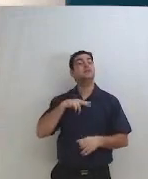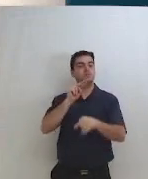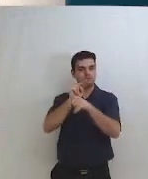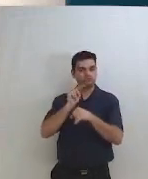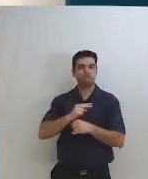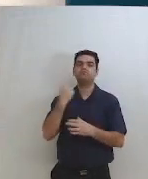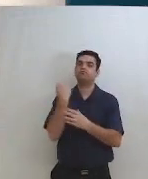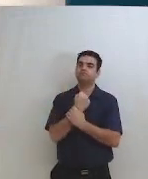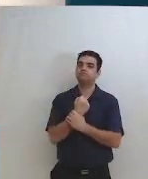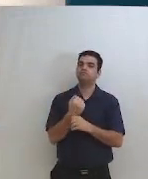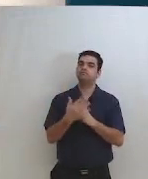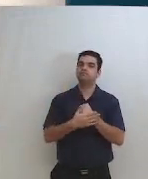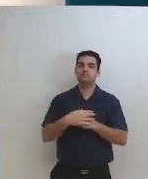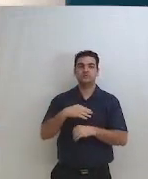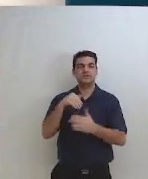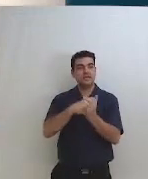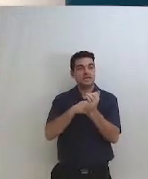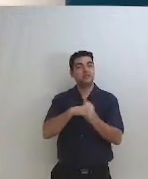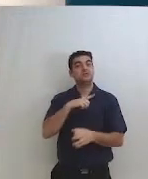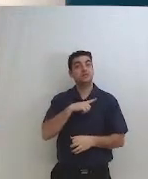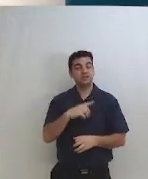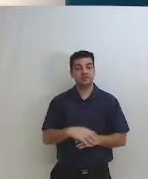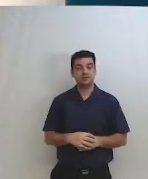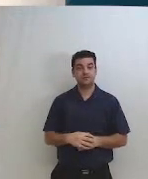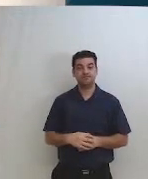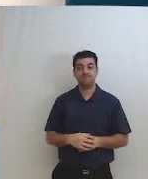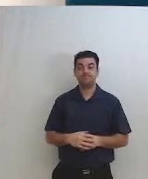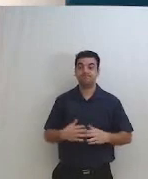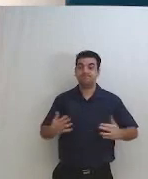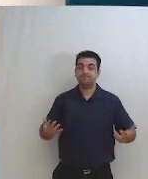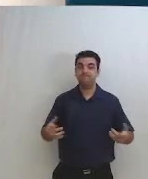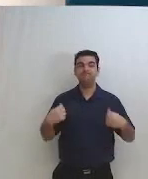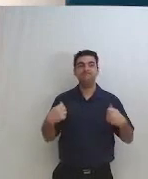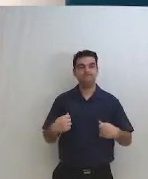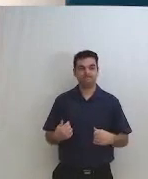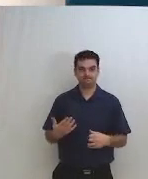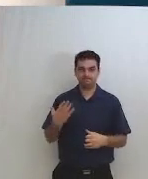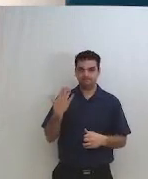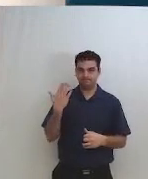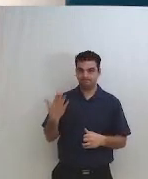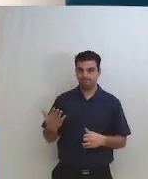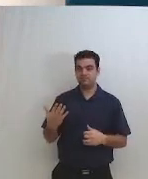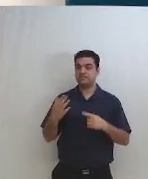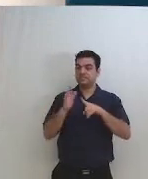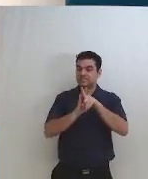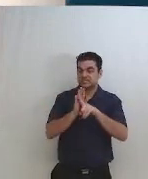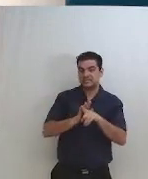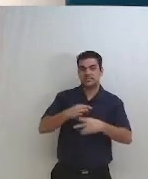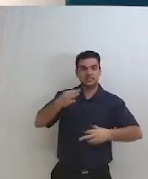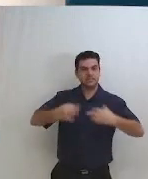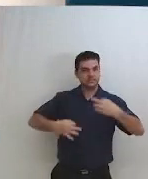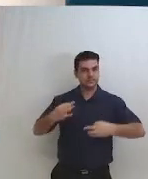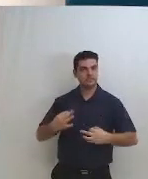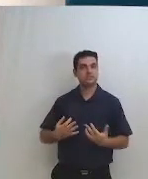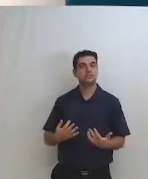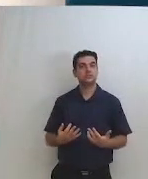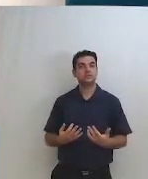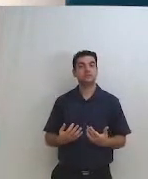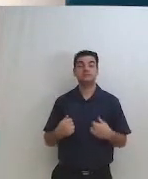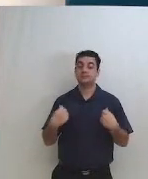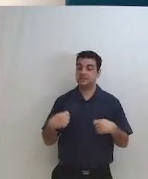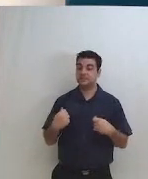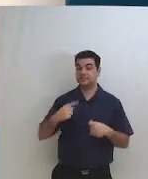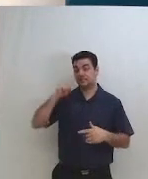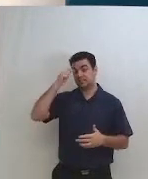que, por estarem protegidas pelo sigilo, demandam de reserva de jurisdição, demandam de uma decisão